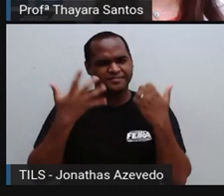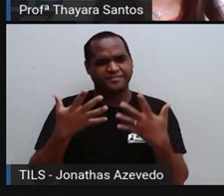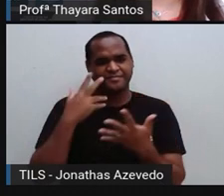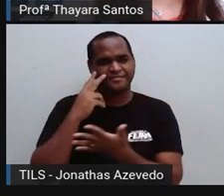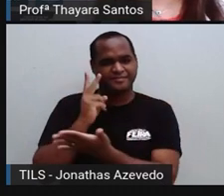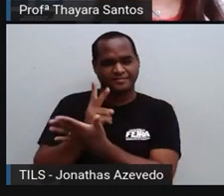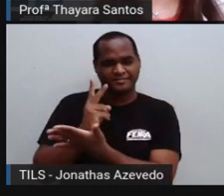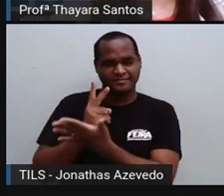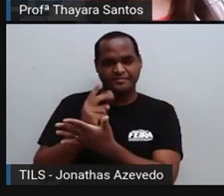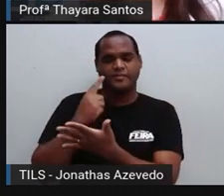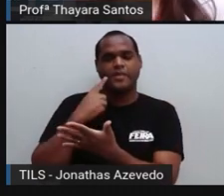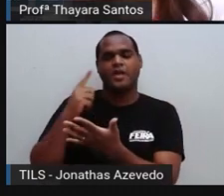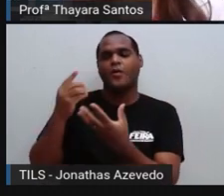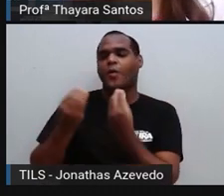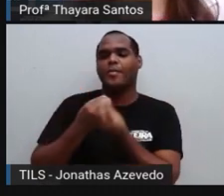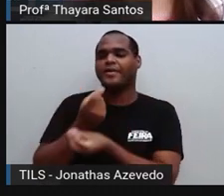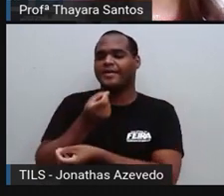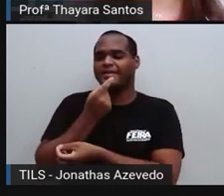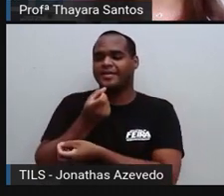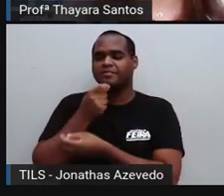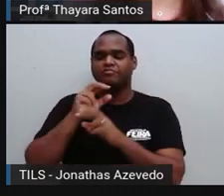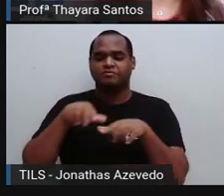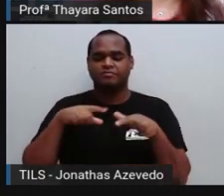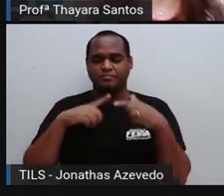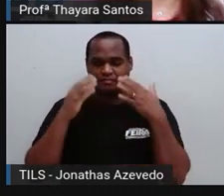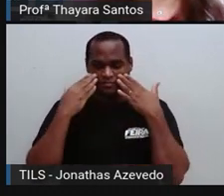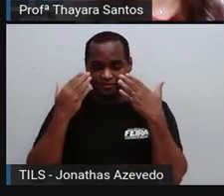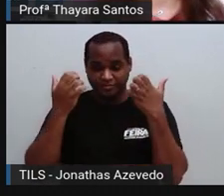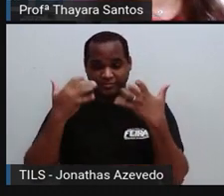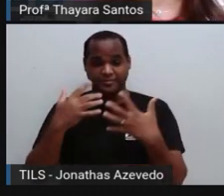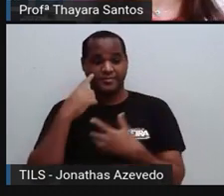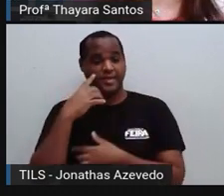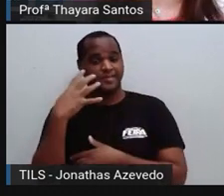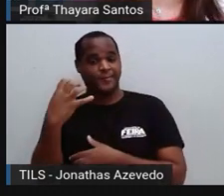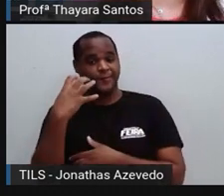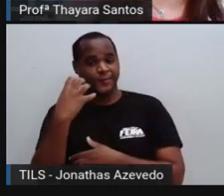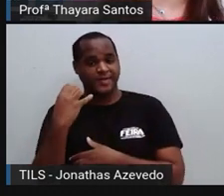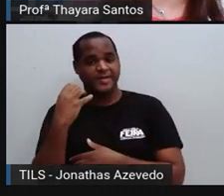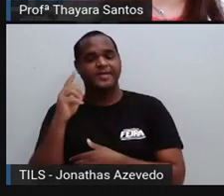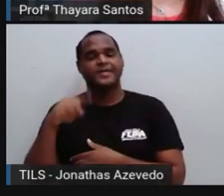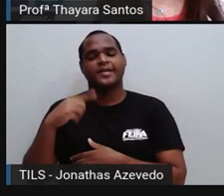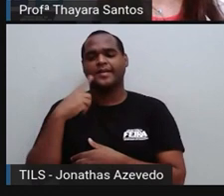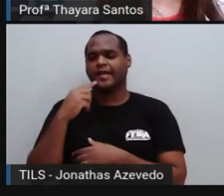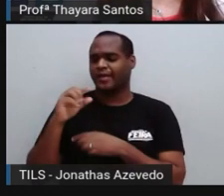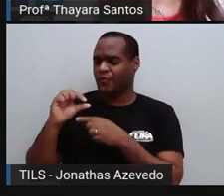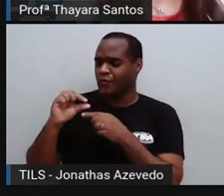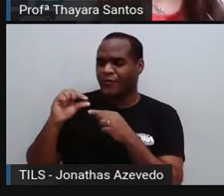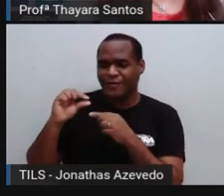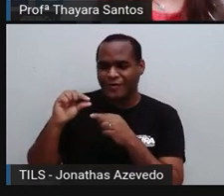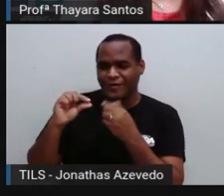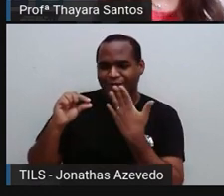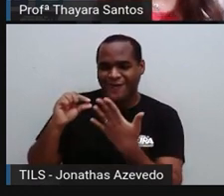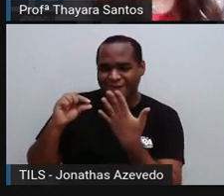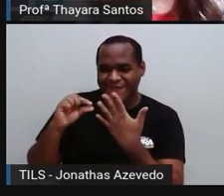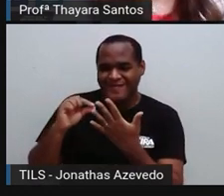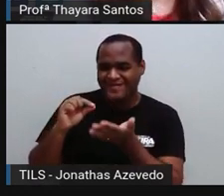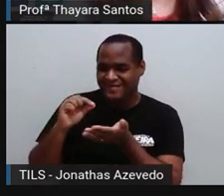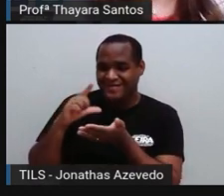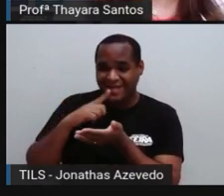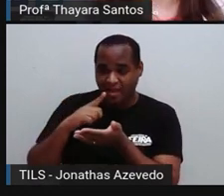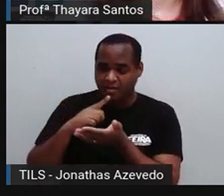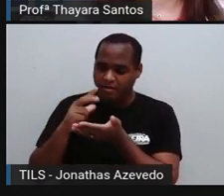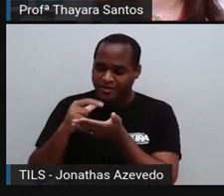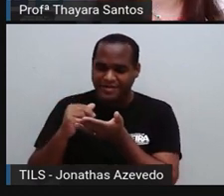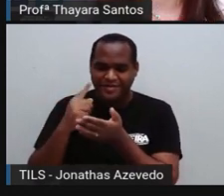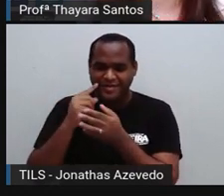na forma de pequenos comprimidos que têm uma aparência bem atrativa, porque eles são coloridos, eles têm desenhos. Eles